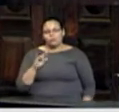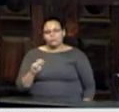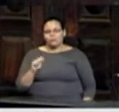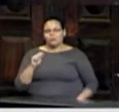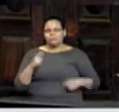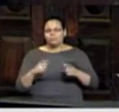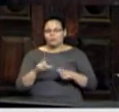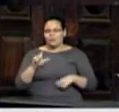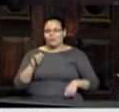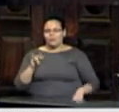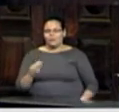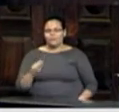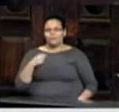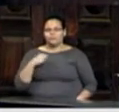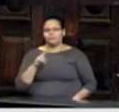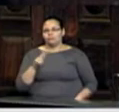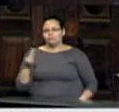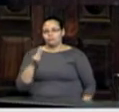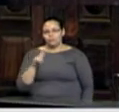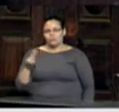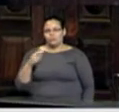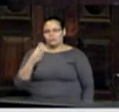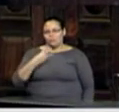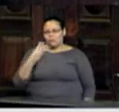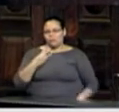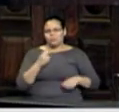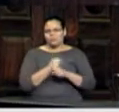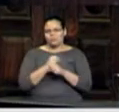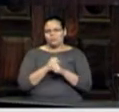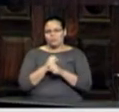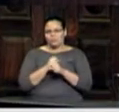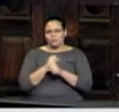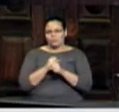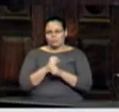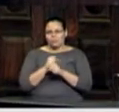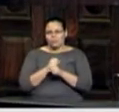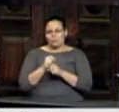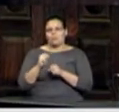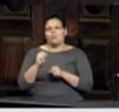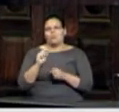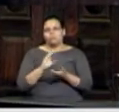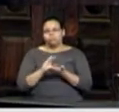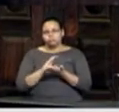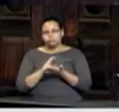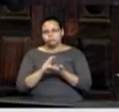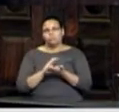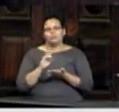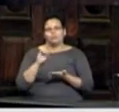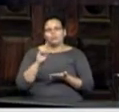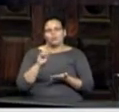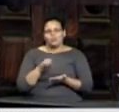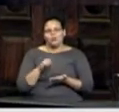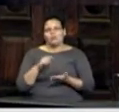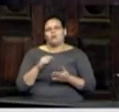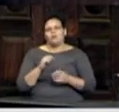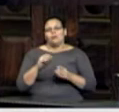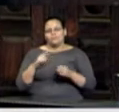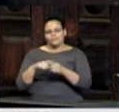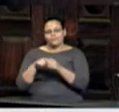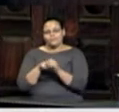está nomeando para mandatos de 3 anos conselheiros da Agência Reguladora Municipal